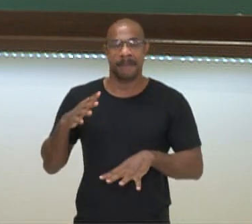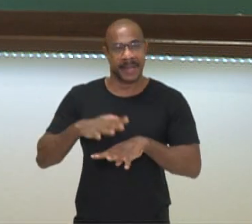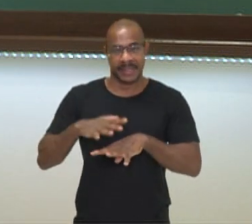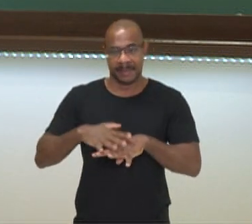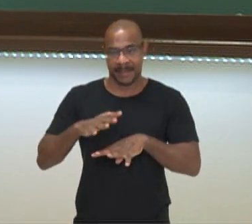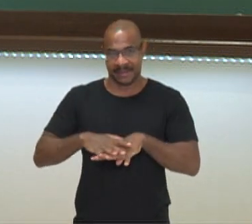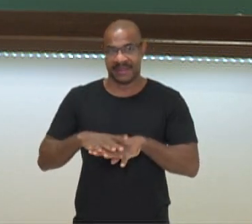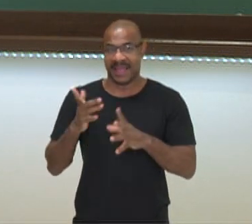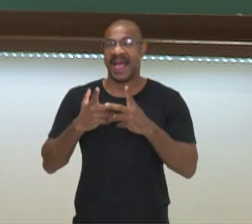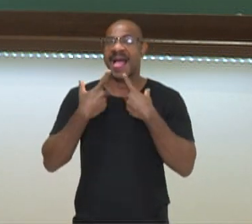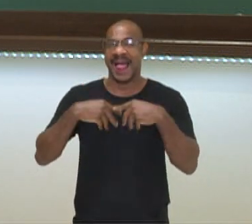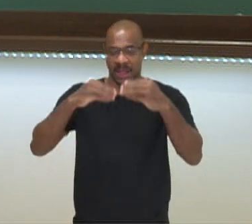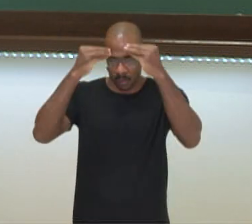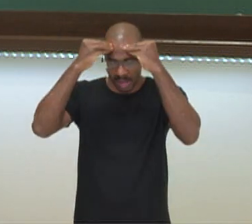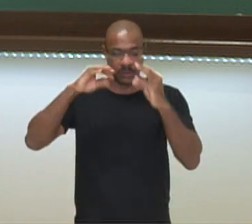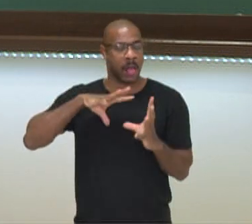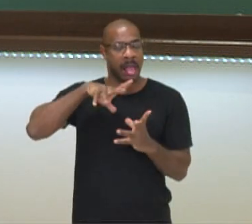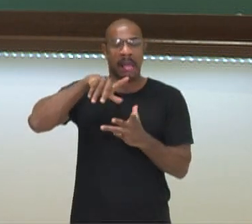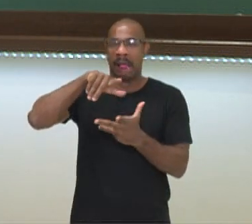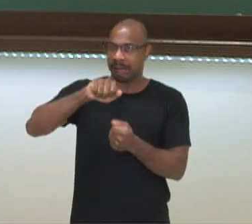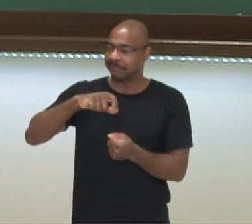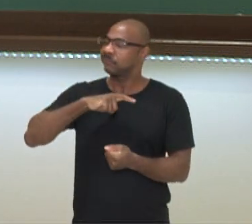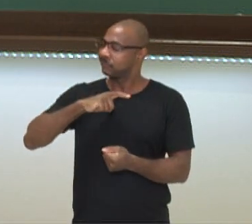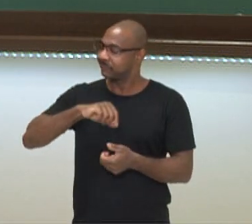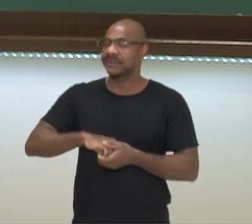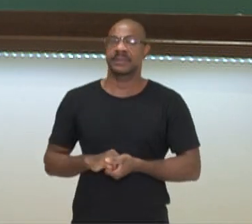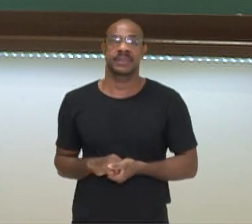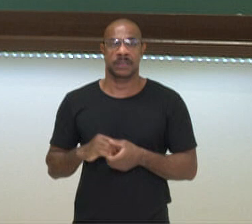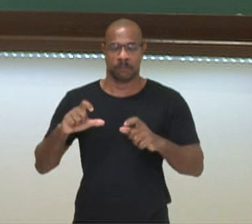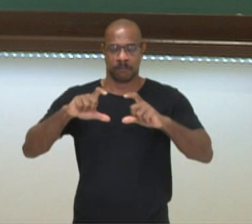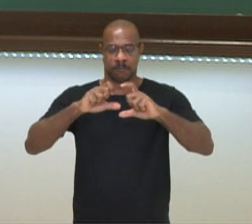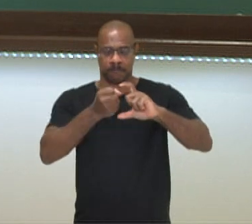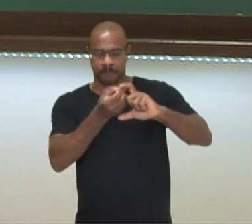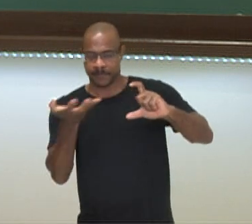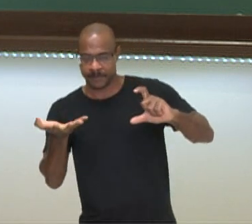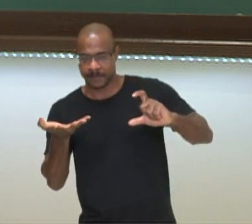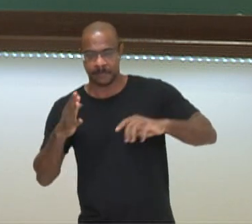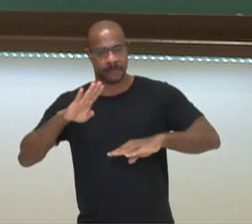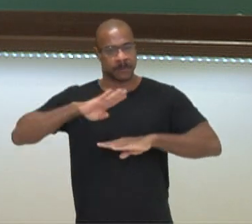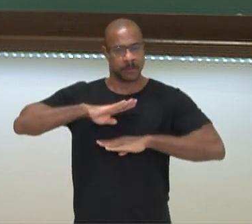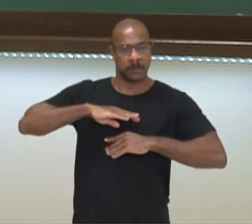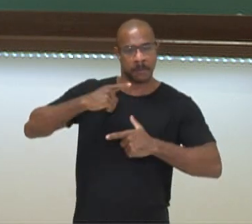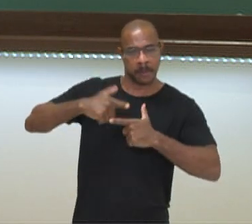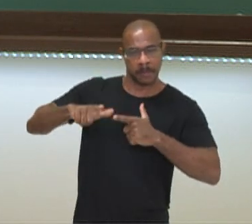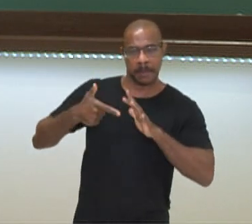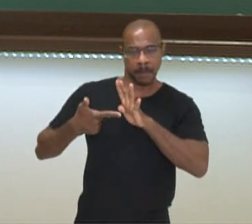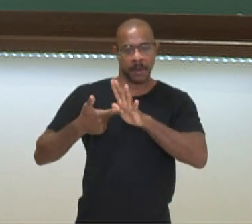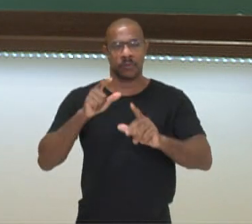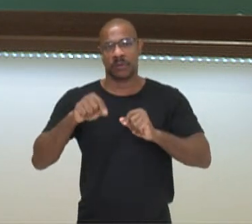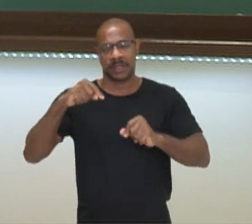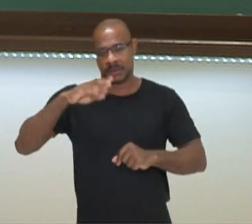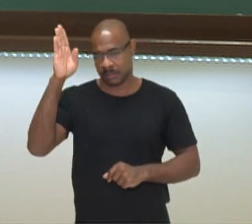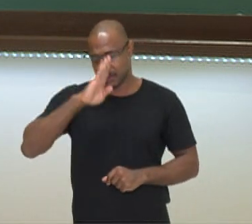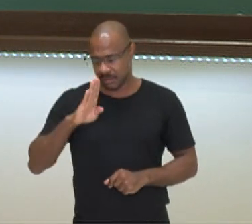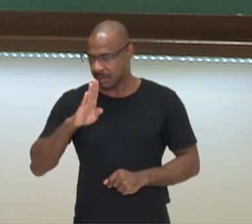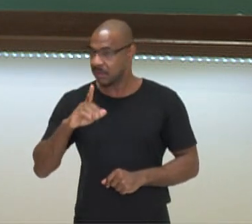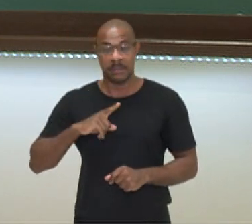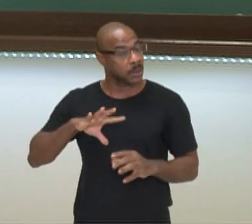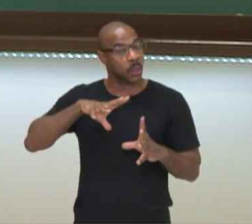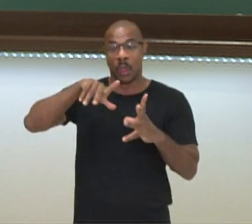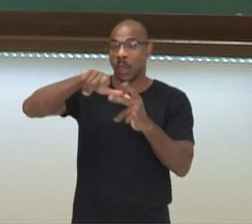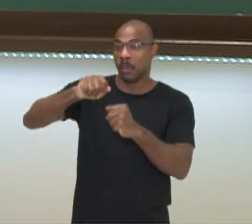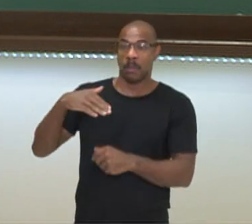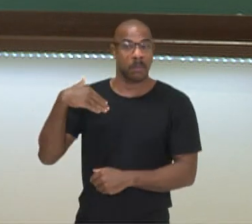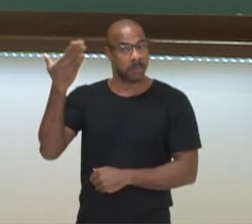universal. Então, uma expressão numérica, ela vai representar uma situação, um problema, aqui no Brasil e no resto do